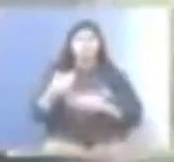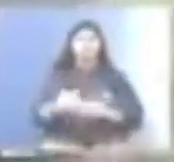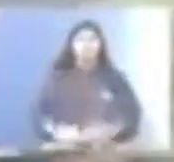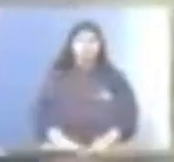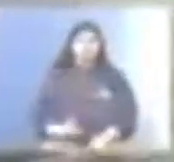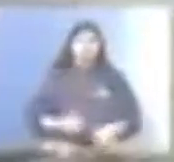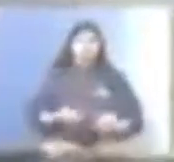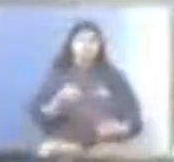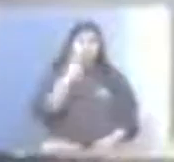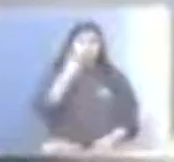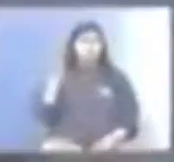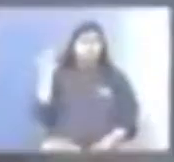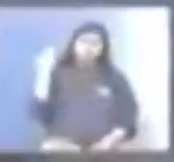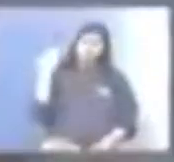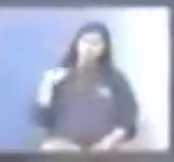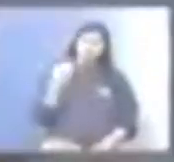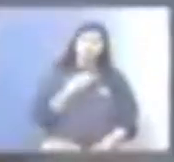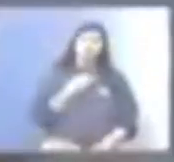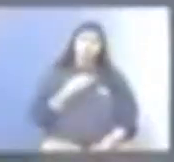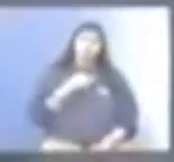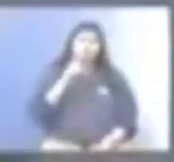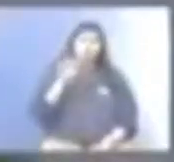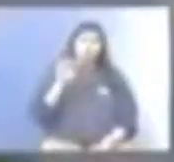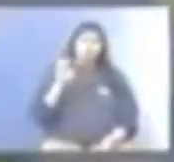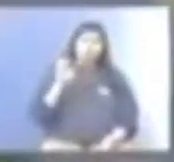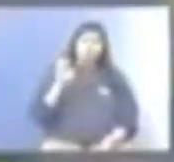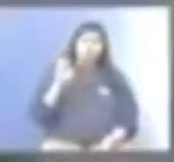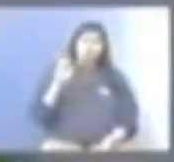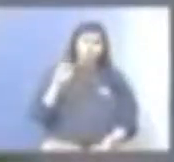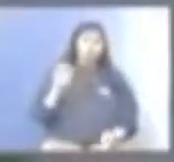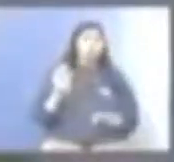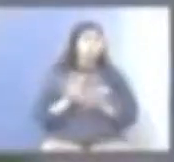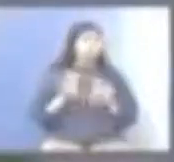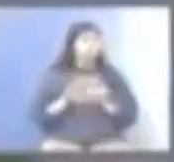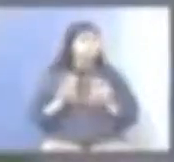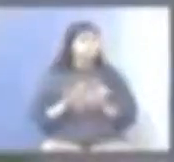Mas quem está vindo atrás de nós está vendo os nossos defeitos também.